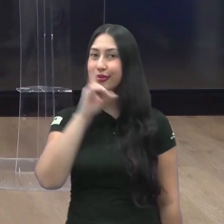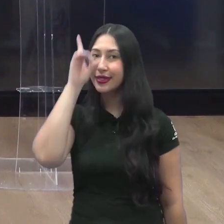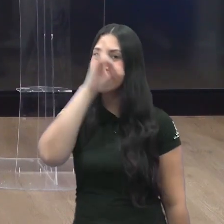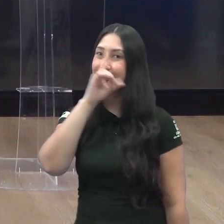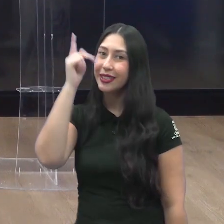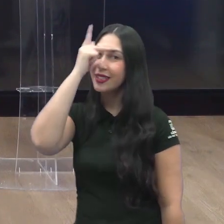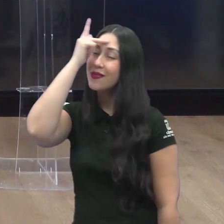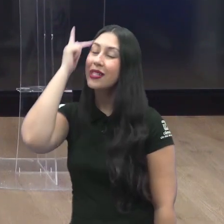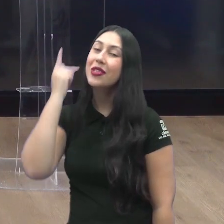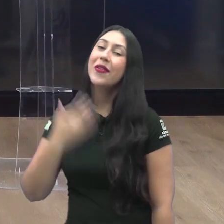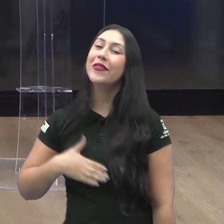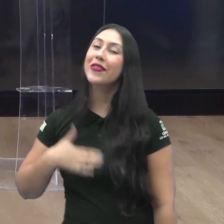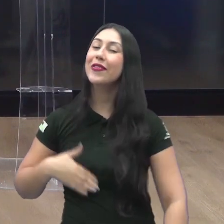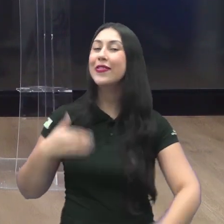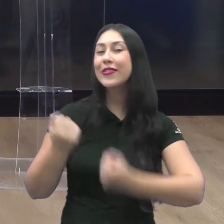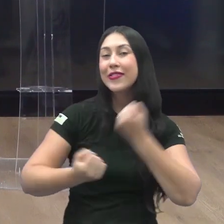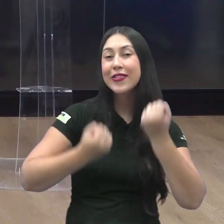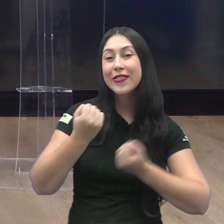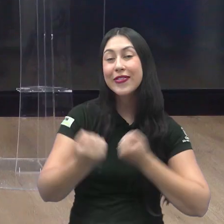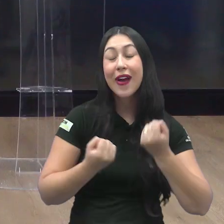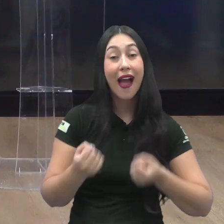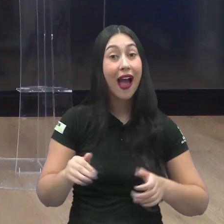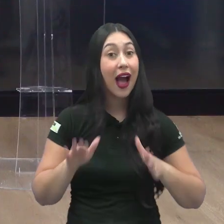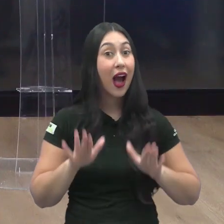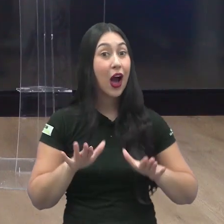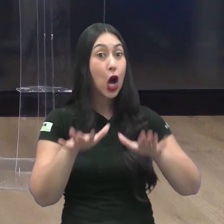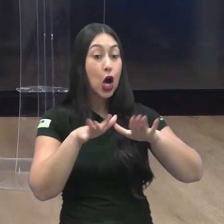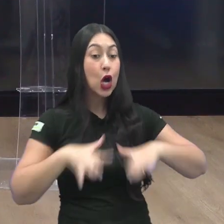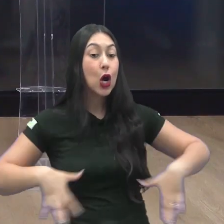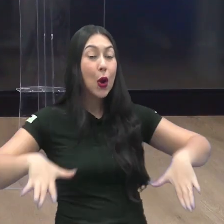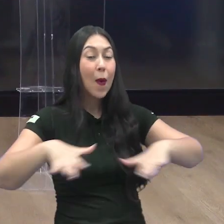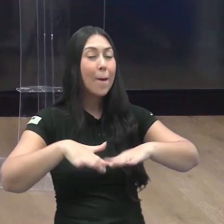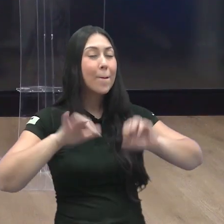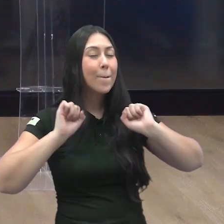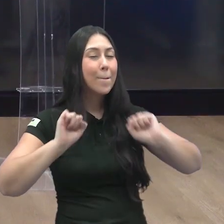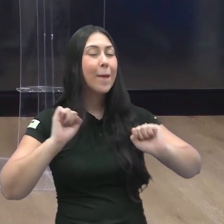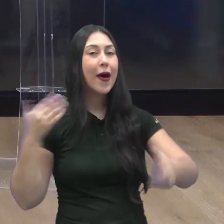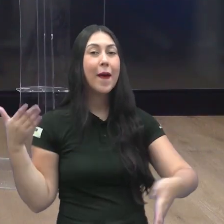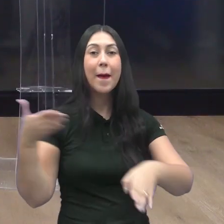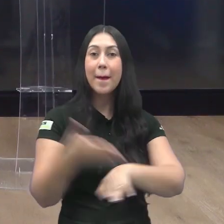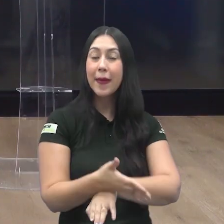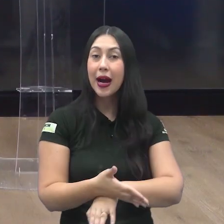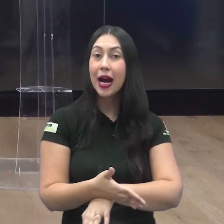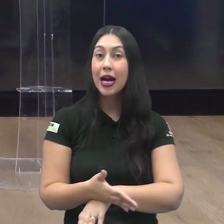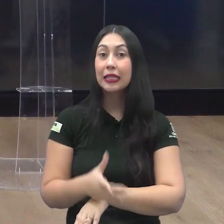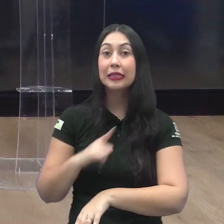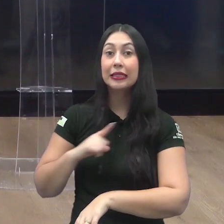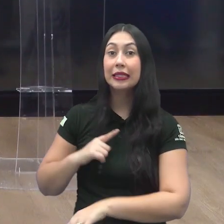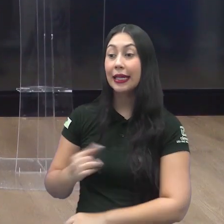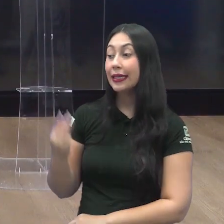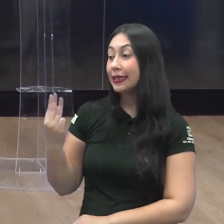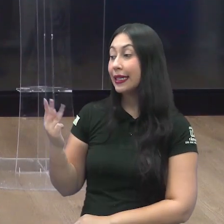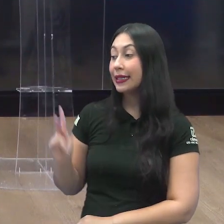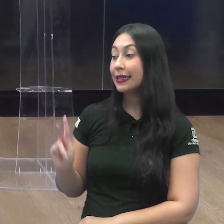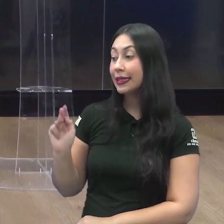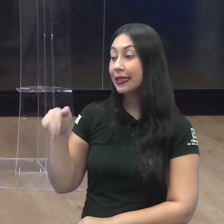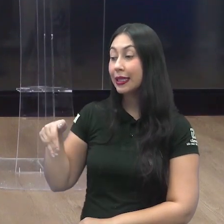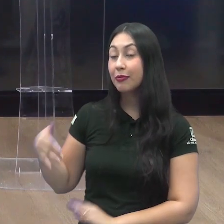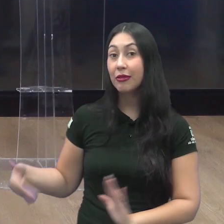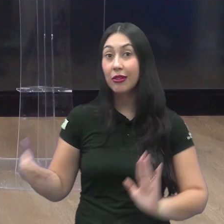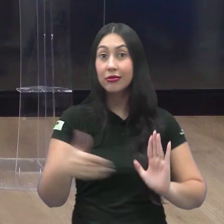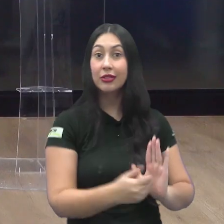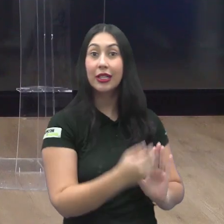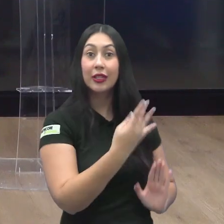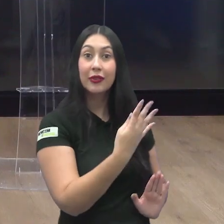dos competidores e amantes do esporte. E olha, todo mundo pode participar. Os percursos variam de 3